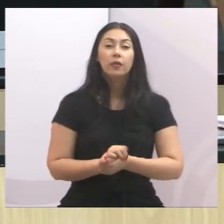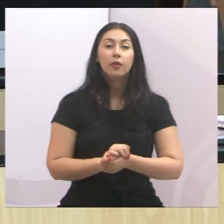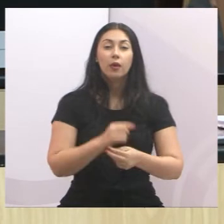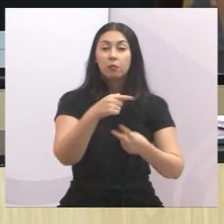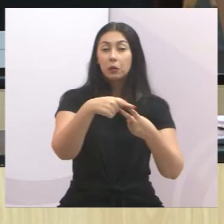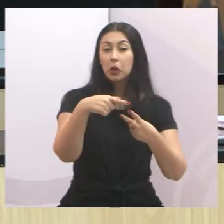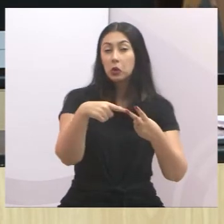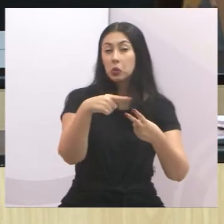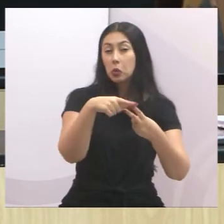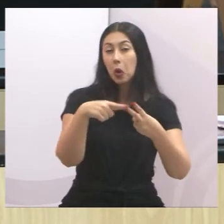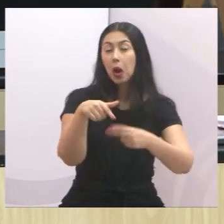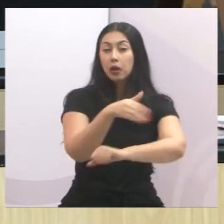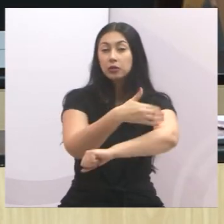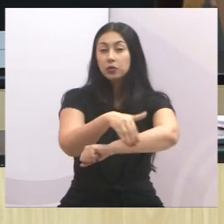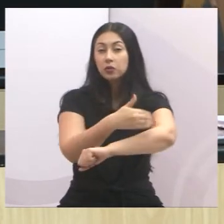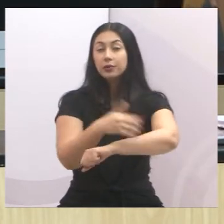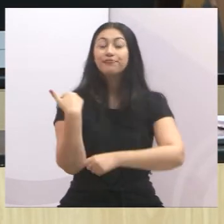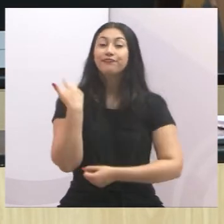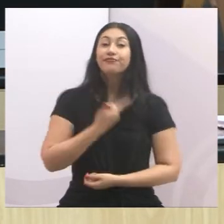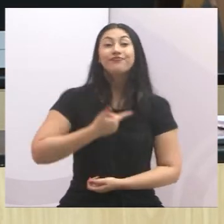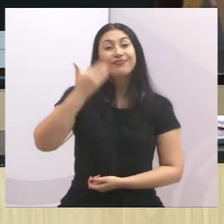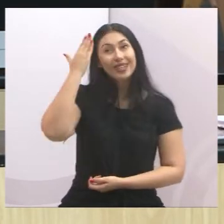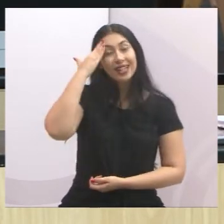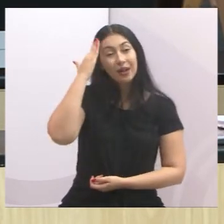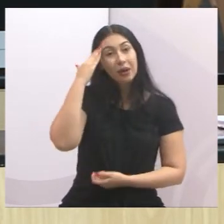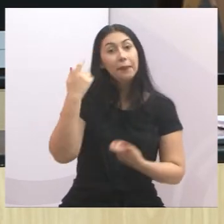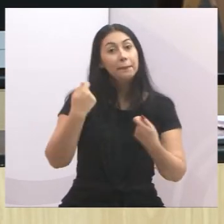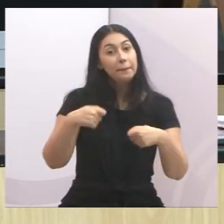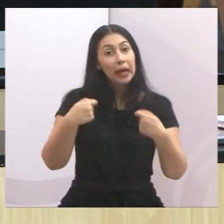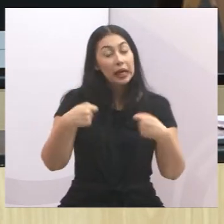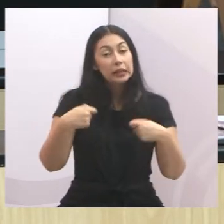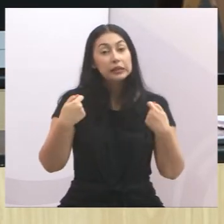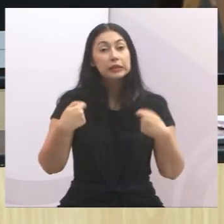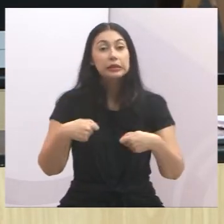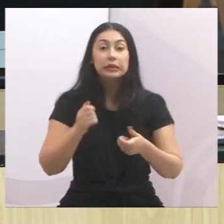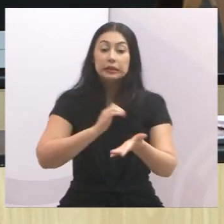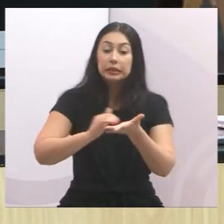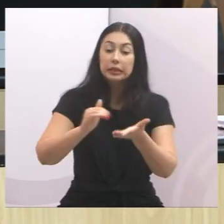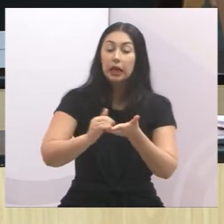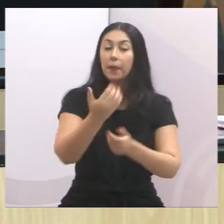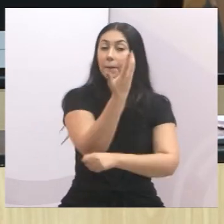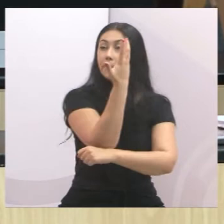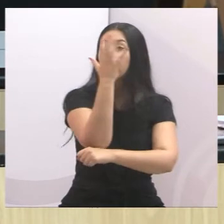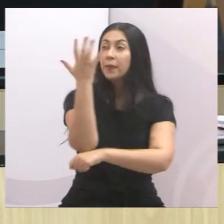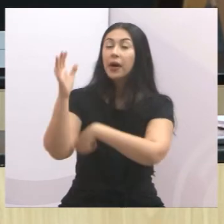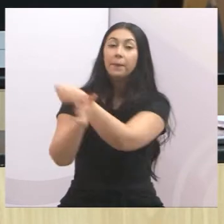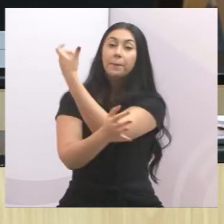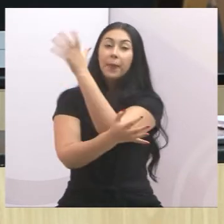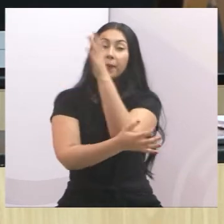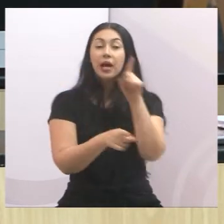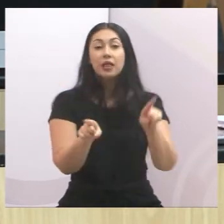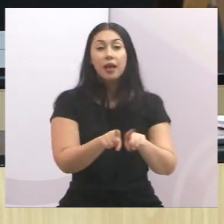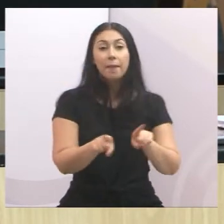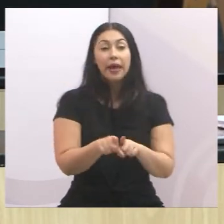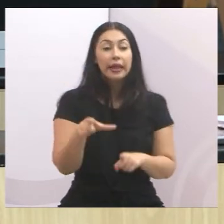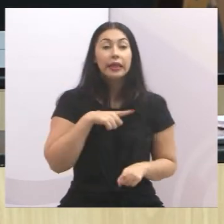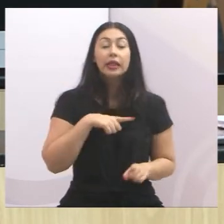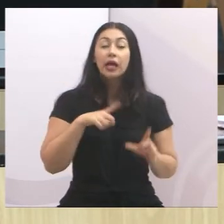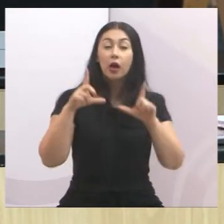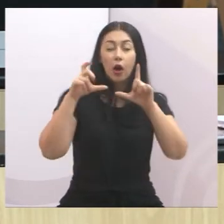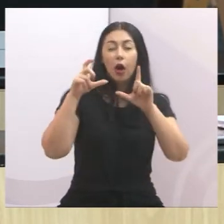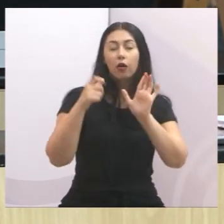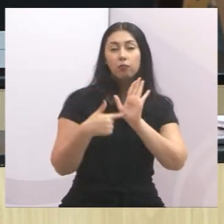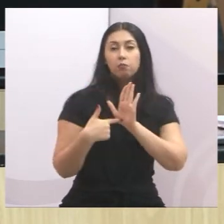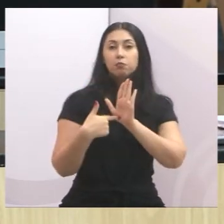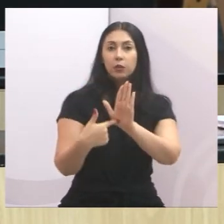Teixeira Vasques, considerando a necessidade dos préstimos da Secretaria do Meio Ambiente, conforme imagens dos logradouros identificados, e